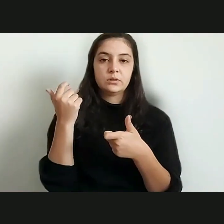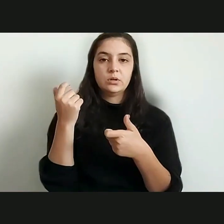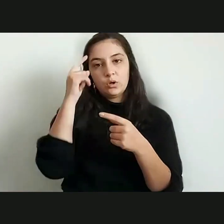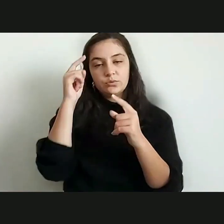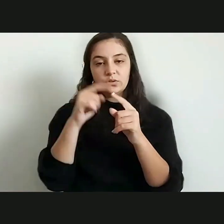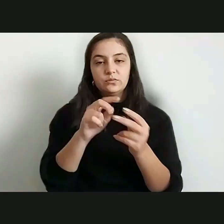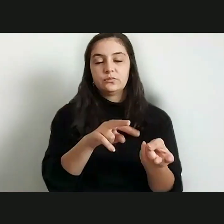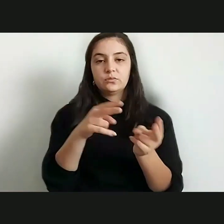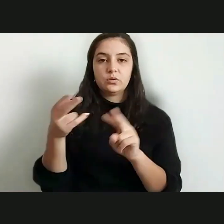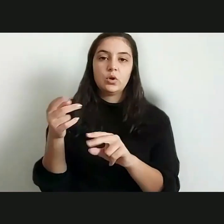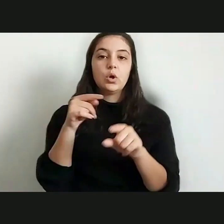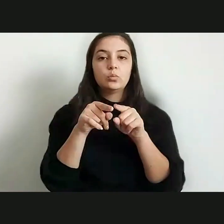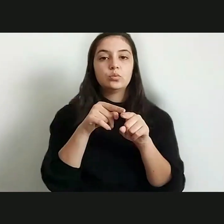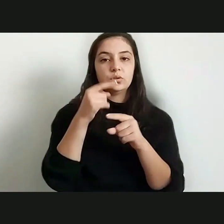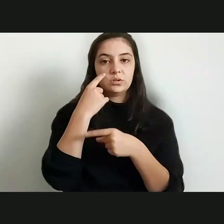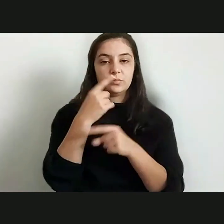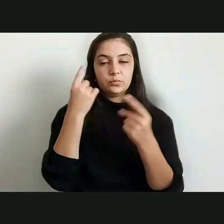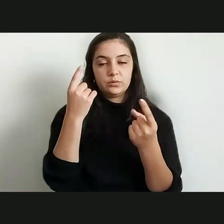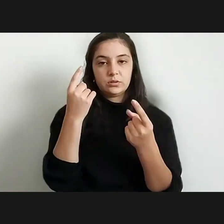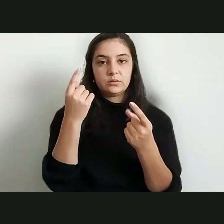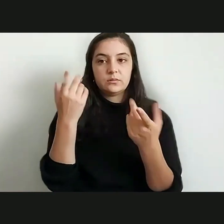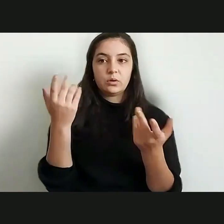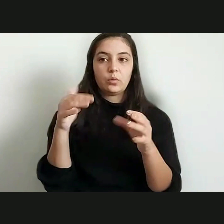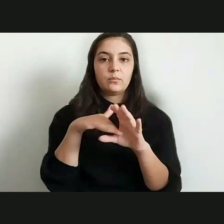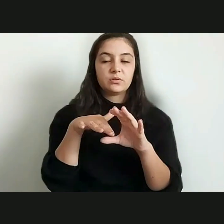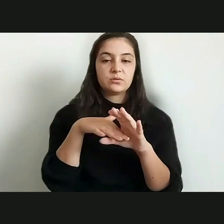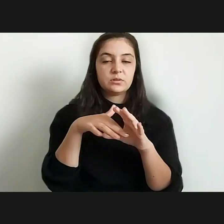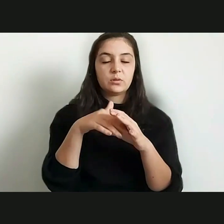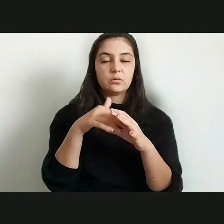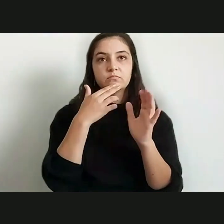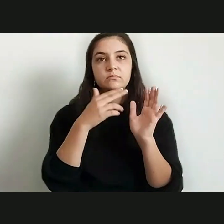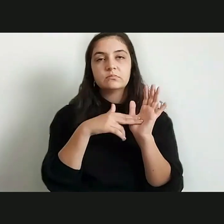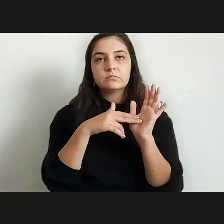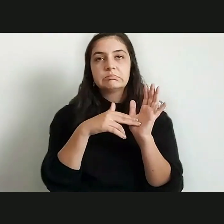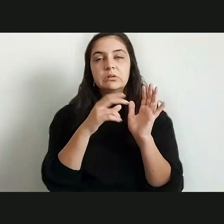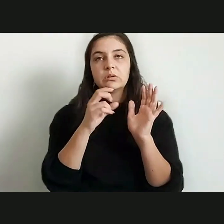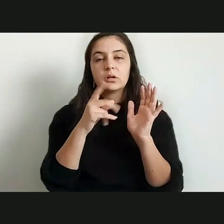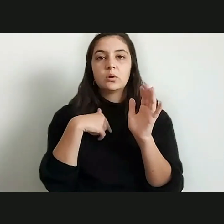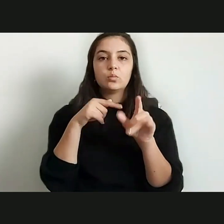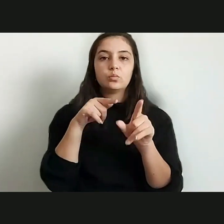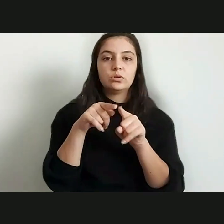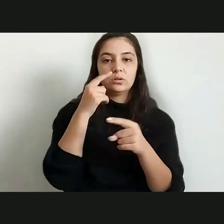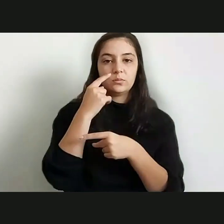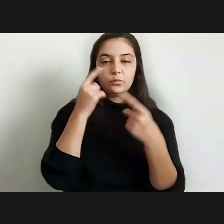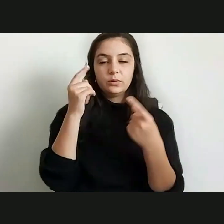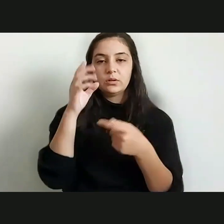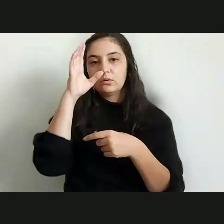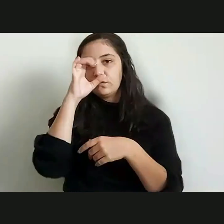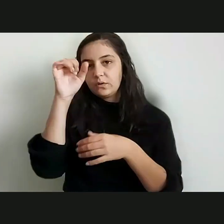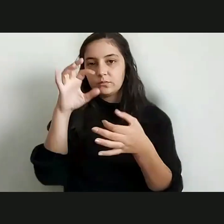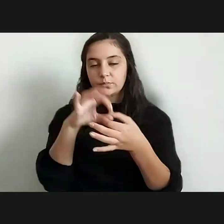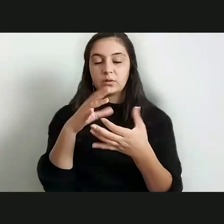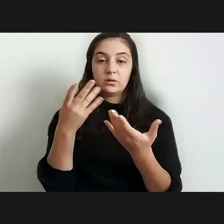passarem a ser uma política pública. E, portanto, a participação é entendida como uma política pública, uma política de governo. E isso se